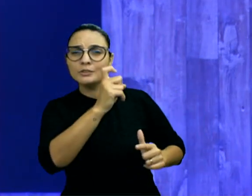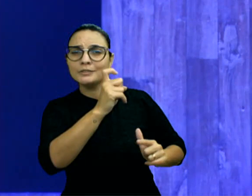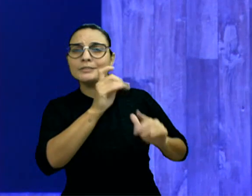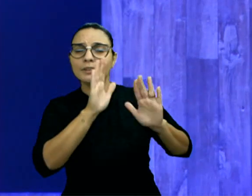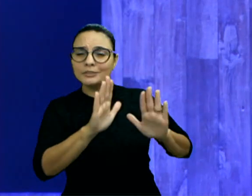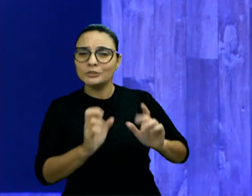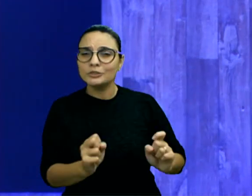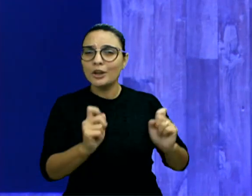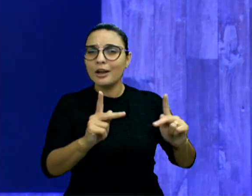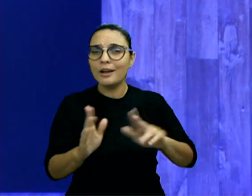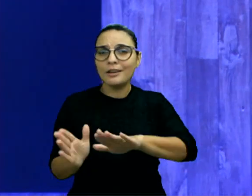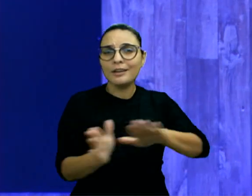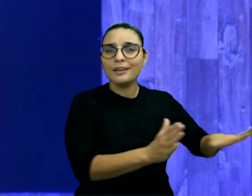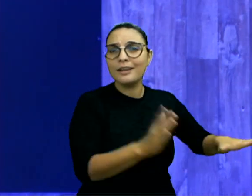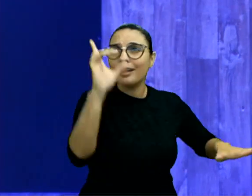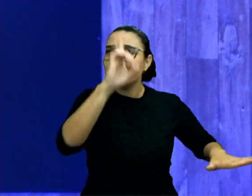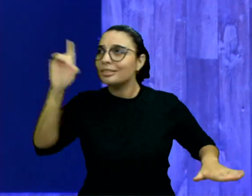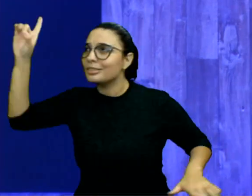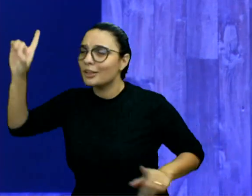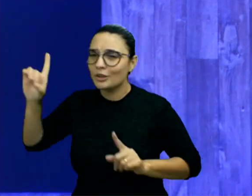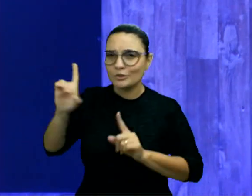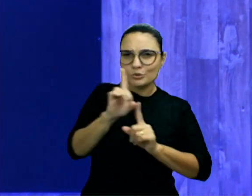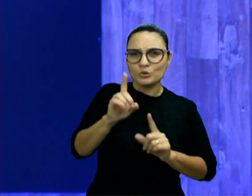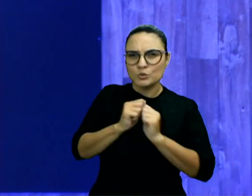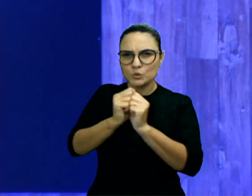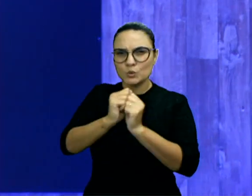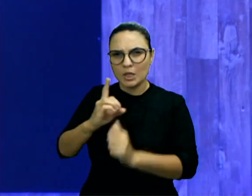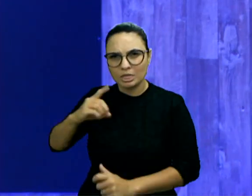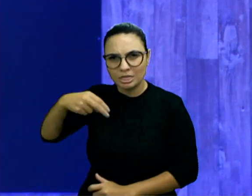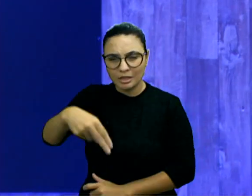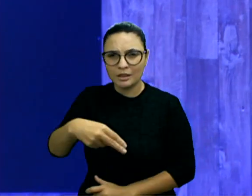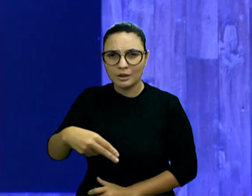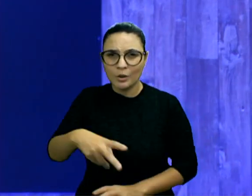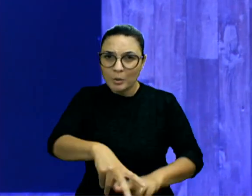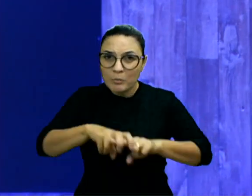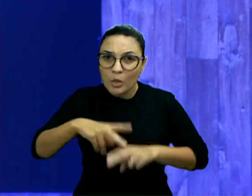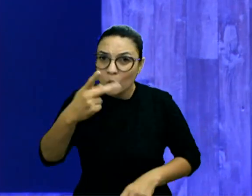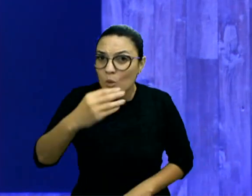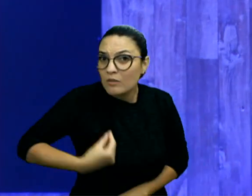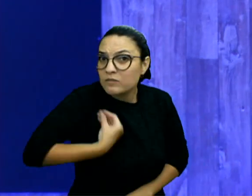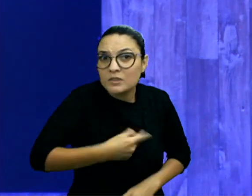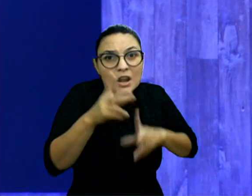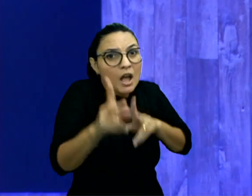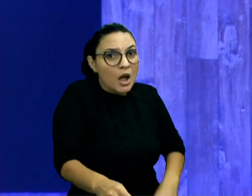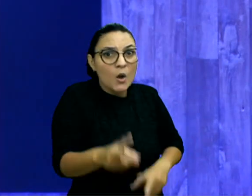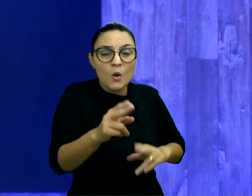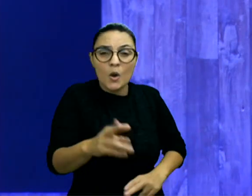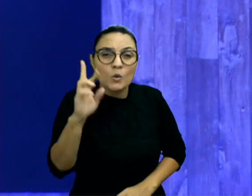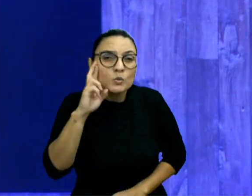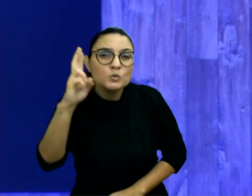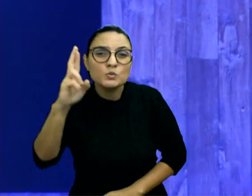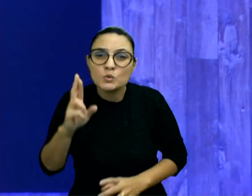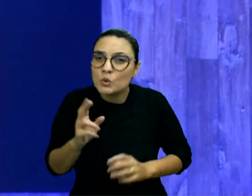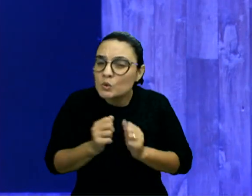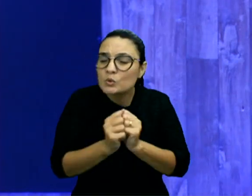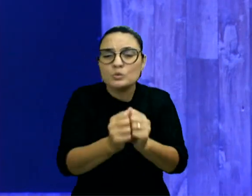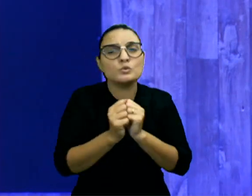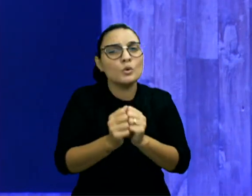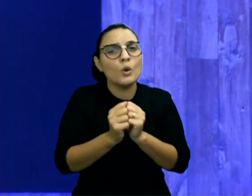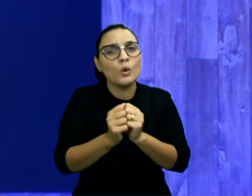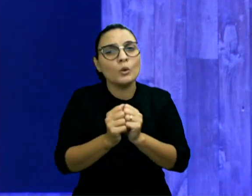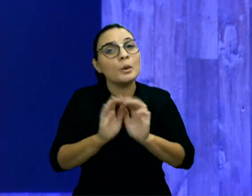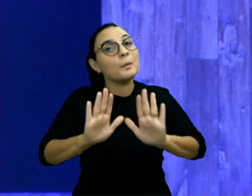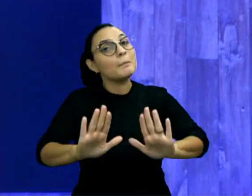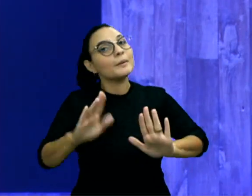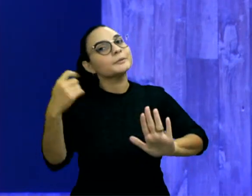Daniel. O Senhor é contigo. Se você tiver intimidade e relacionamento, se você buscar ao Senhor,